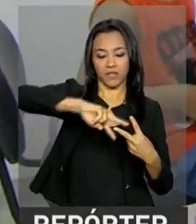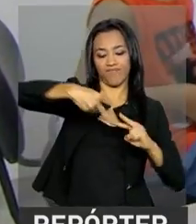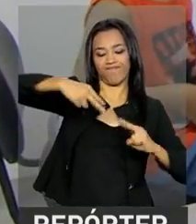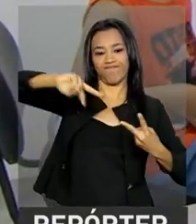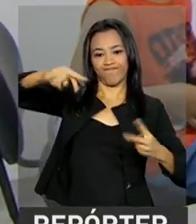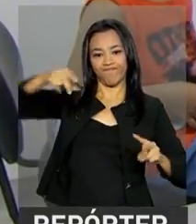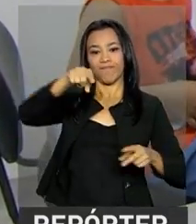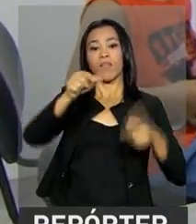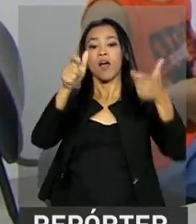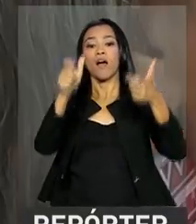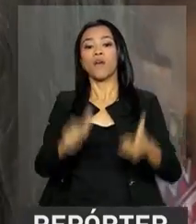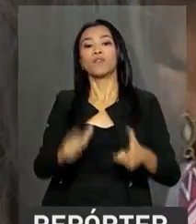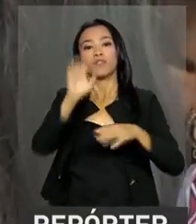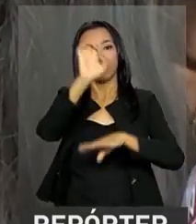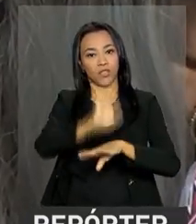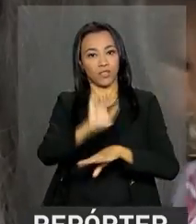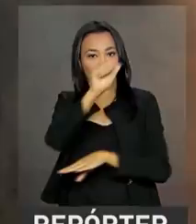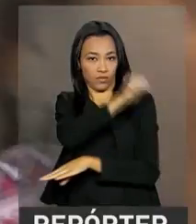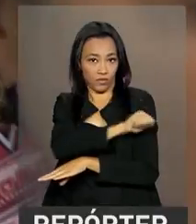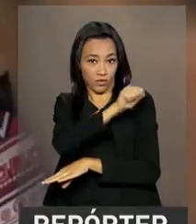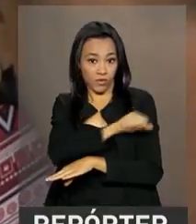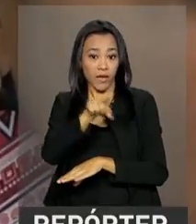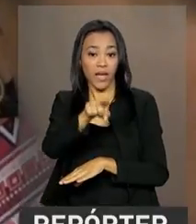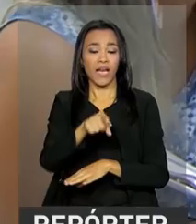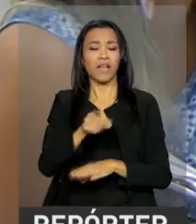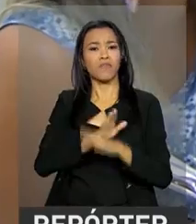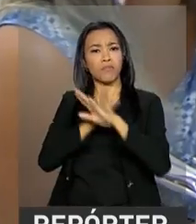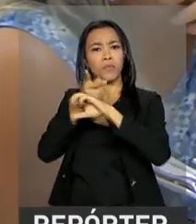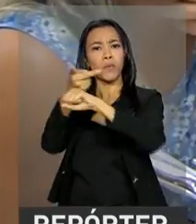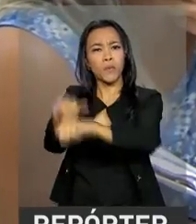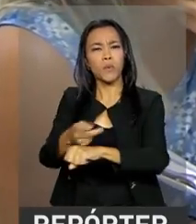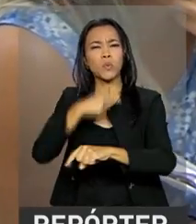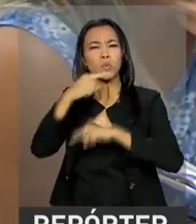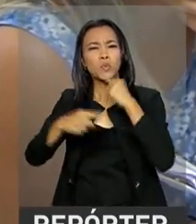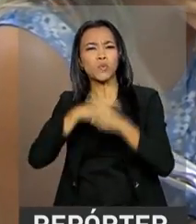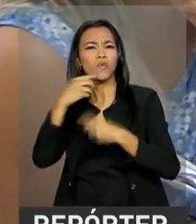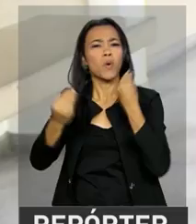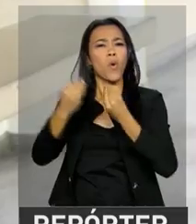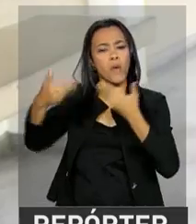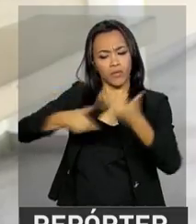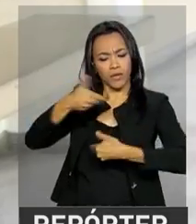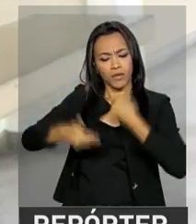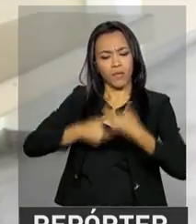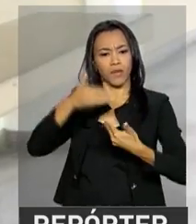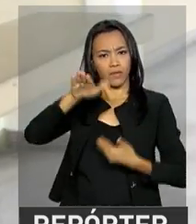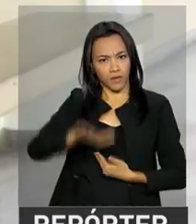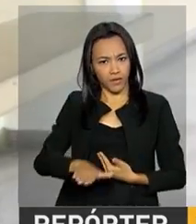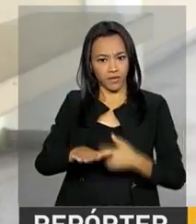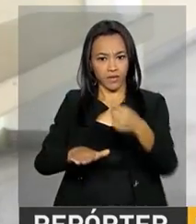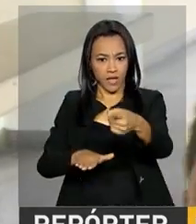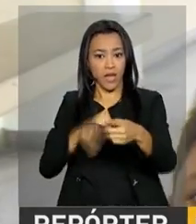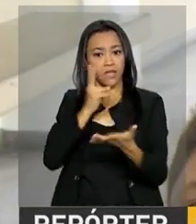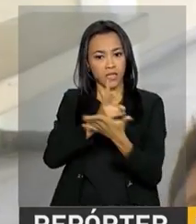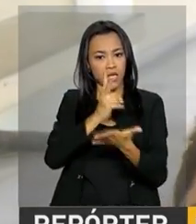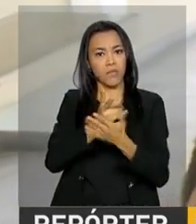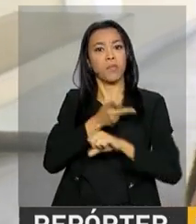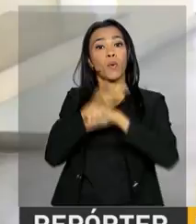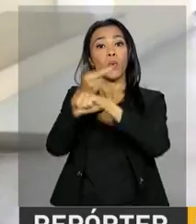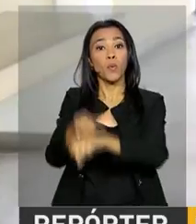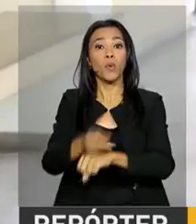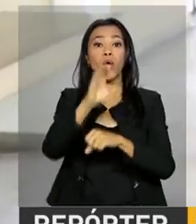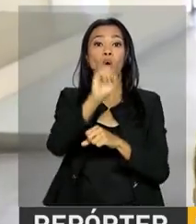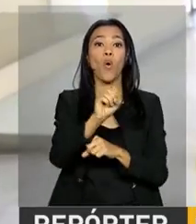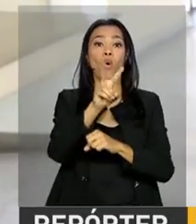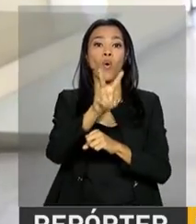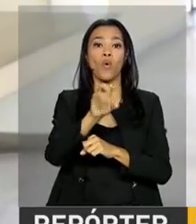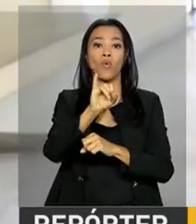Hospital Carioca na lagoa ela aproveita para tirar dúvidas sobre o tratamento da criança eu VM muito na ouvidoria porque a ouvidoria me ajuda porque